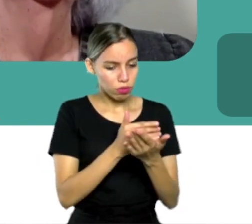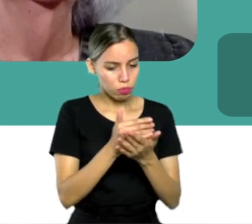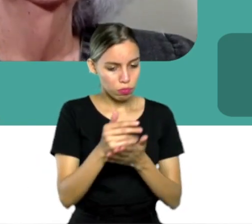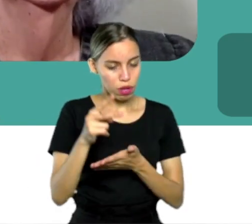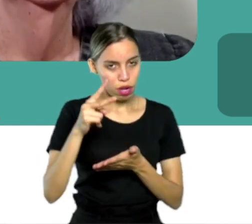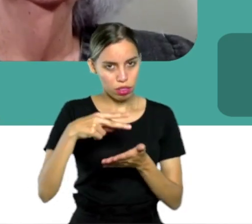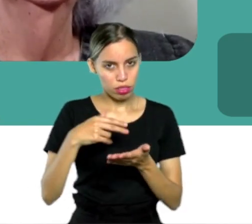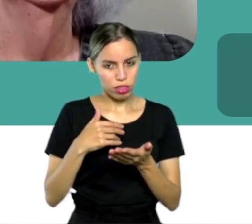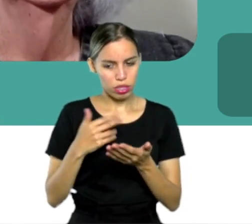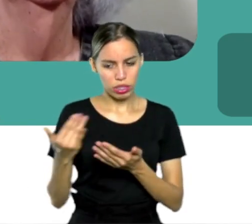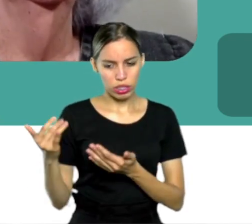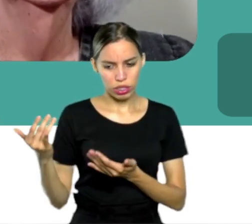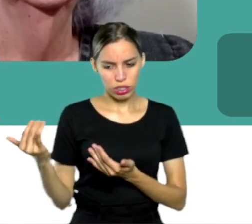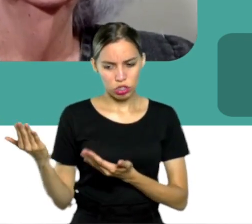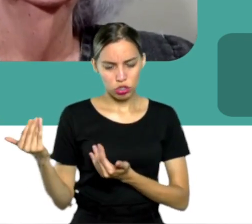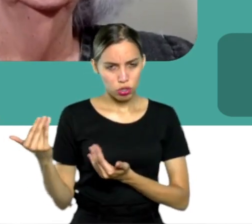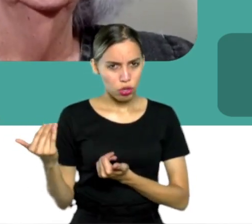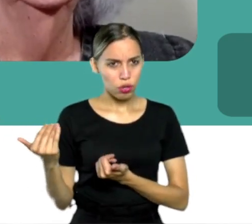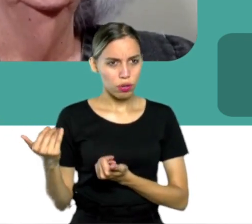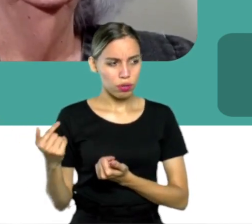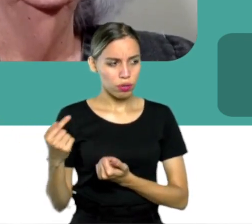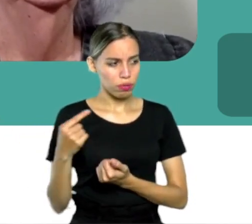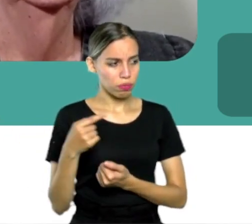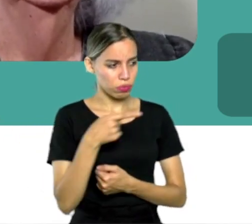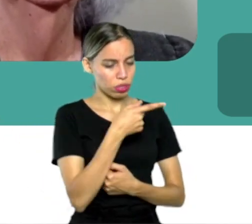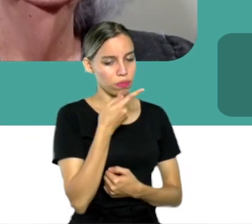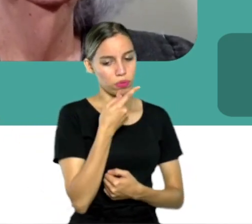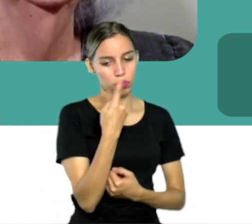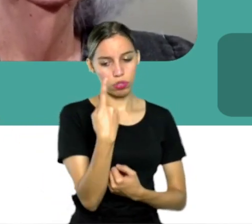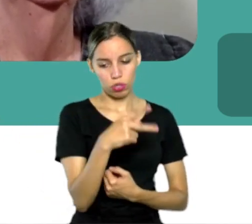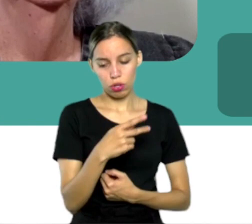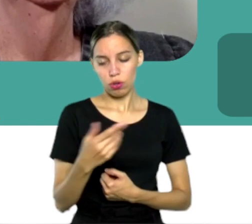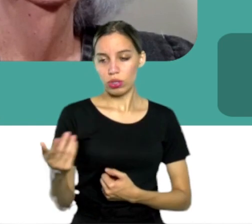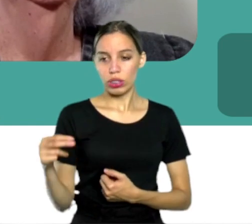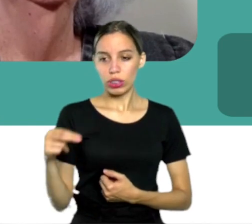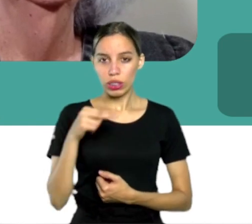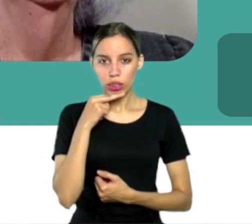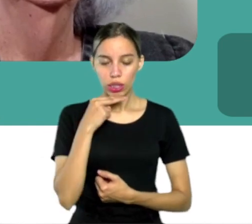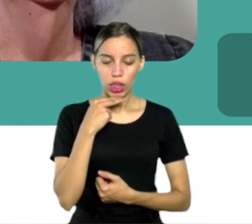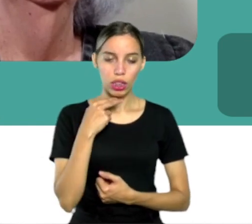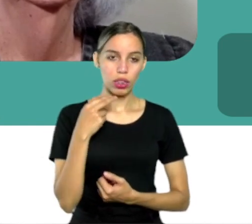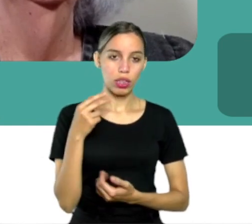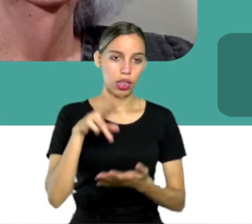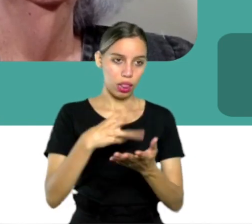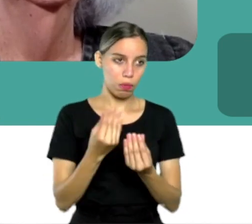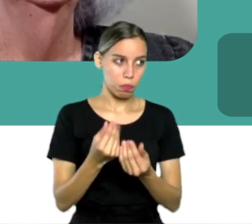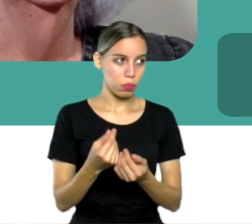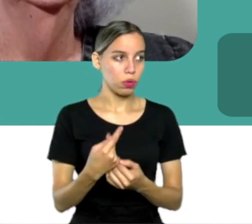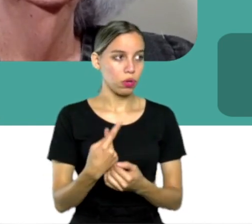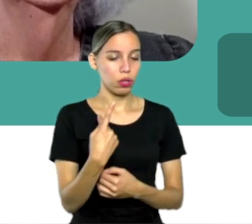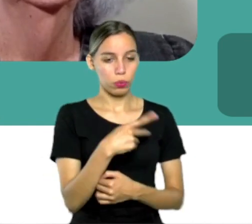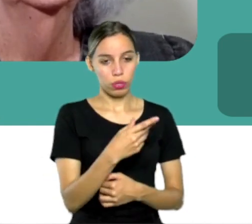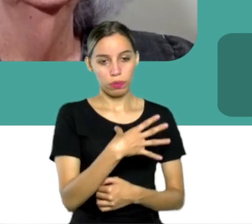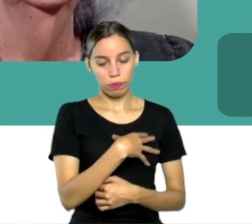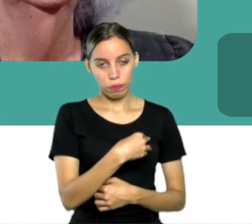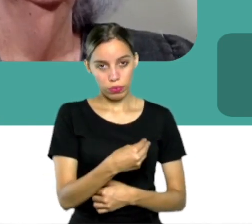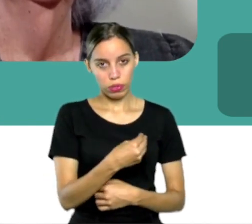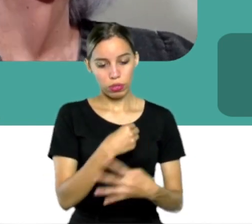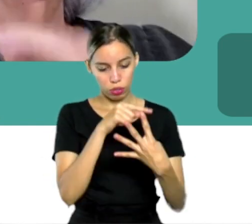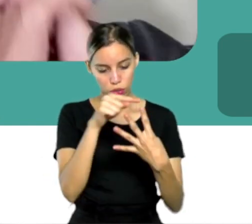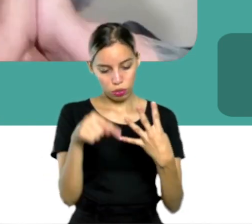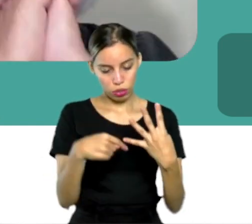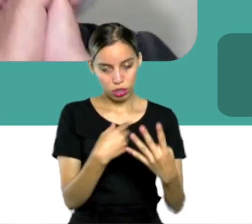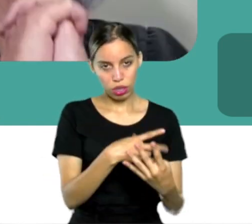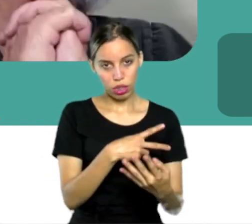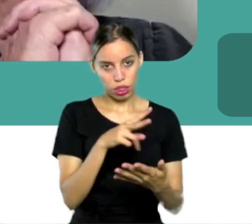você citou aí seus netos que leem, sua filha que lê muito, suas filhas, né, que leem muito. O Sempre um Papo é